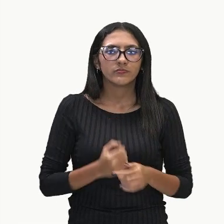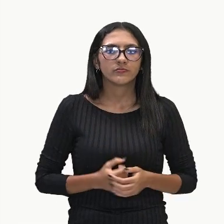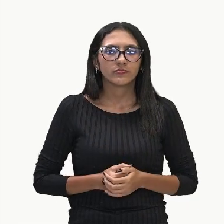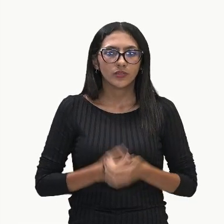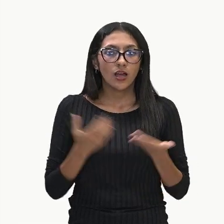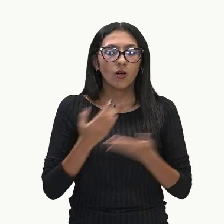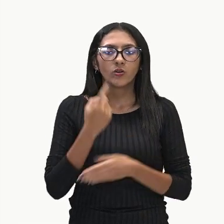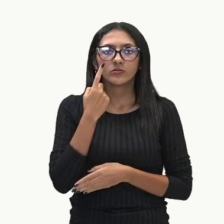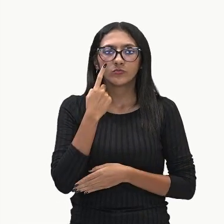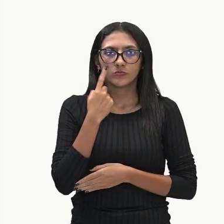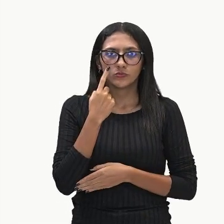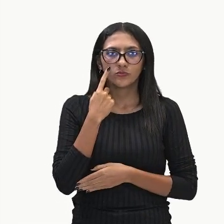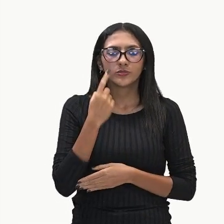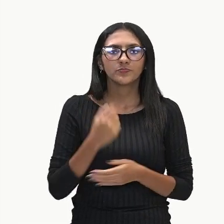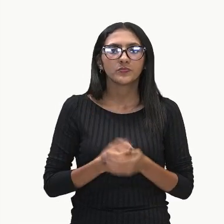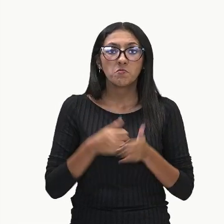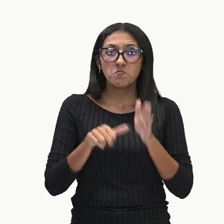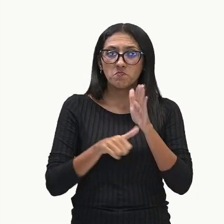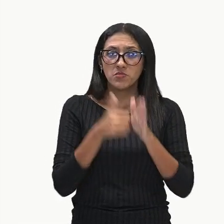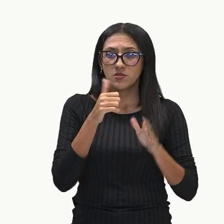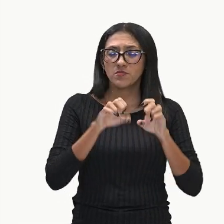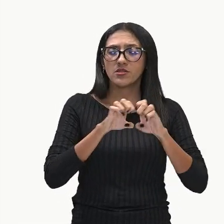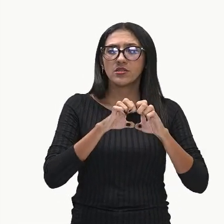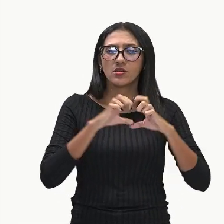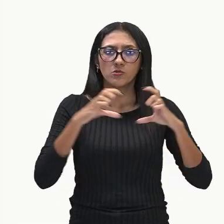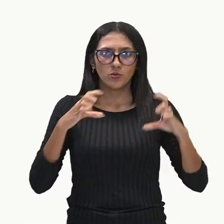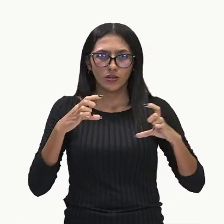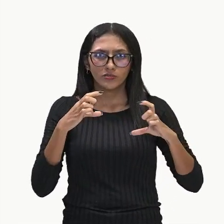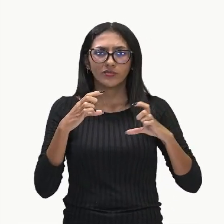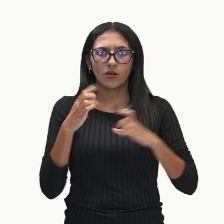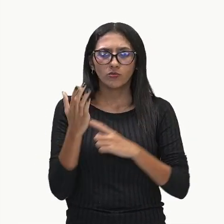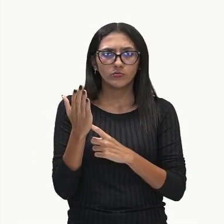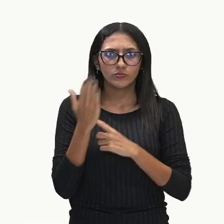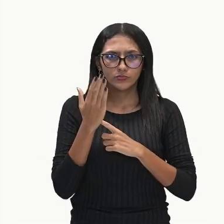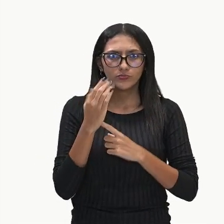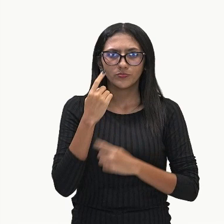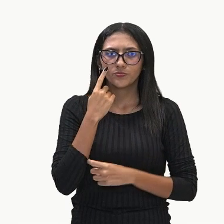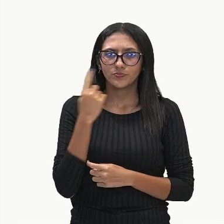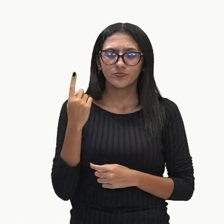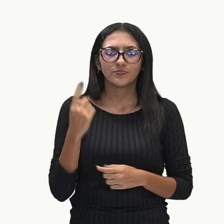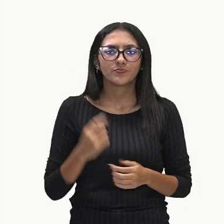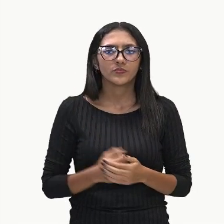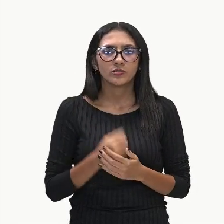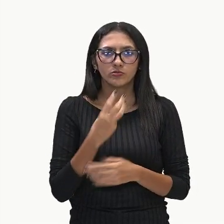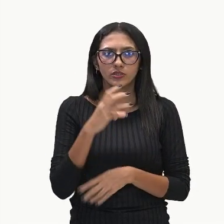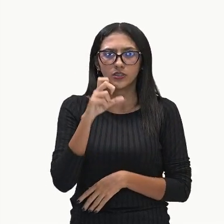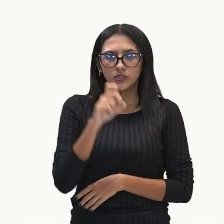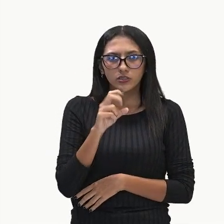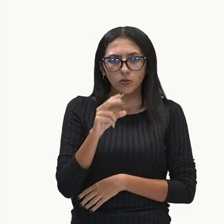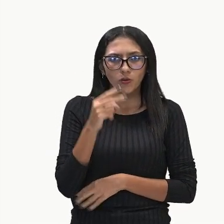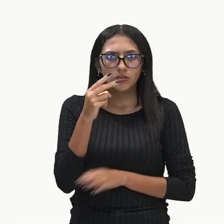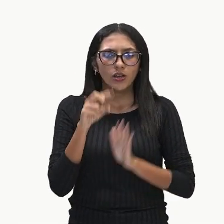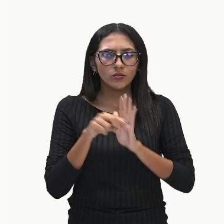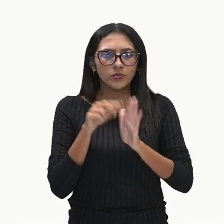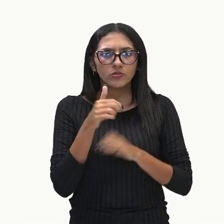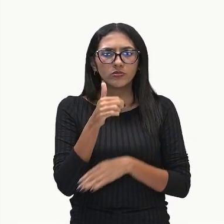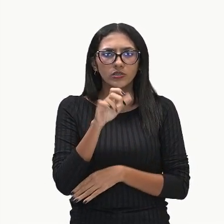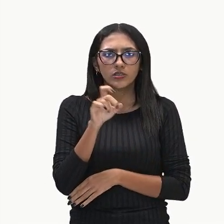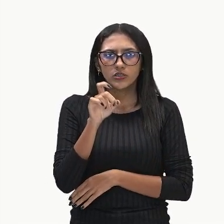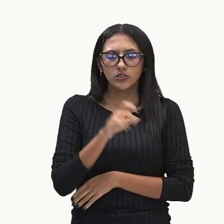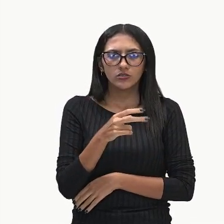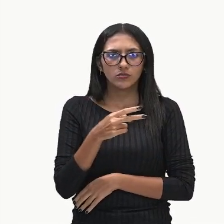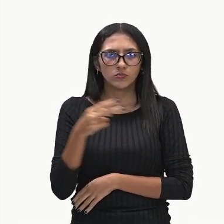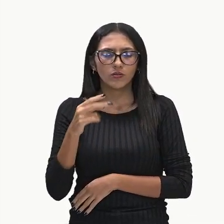equação inicial, que é esta bem aqui, tudo bem? E vou fazer o quê? Vou escrever